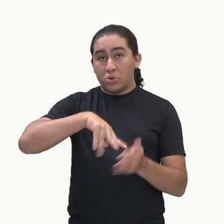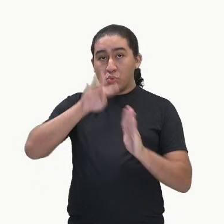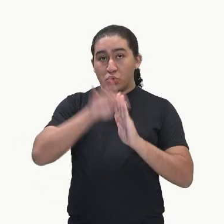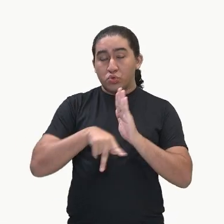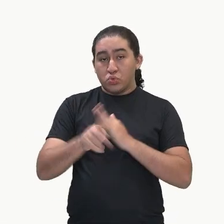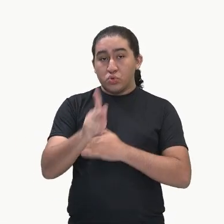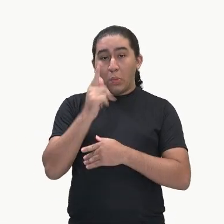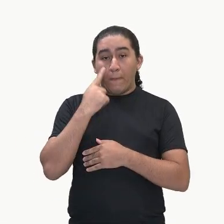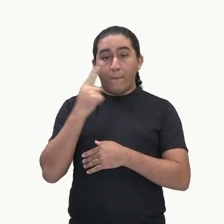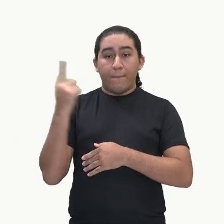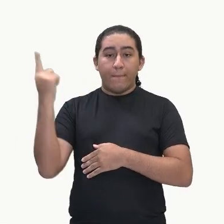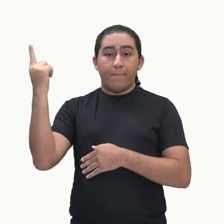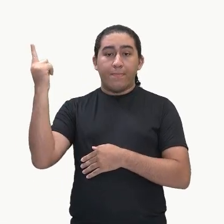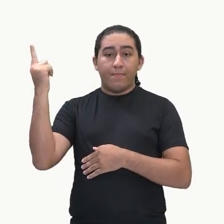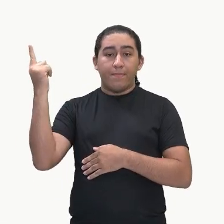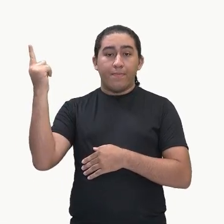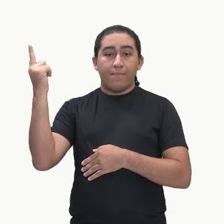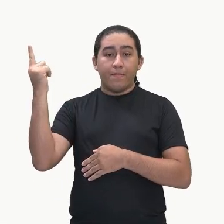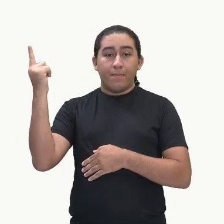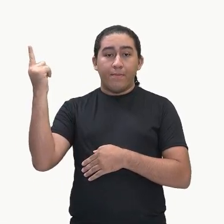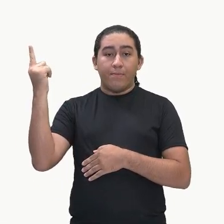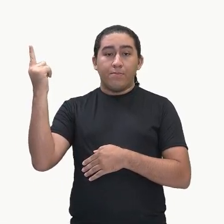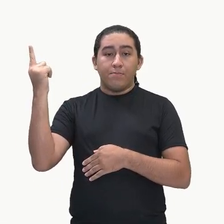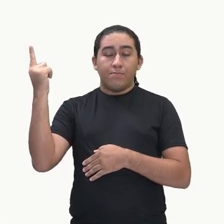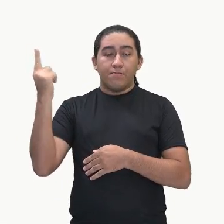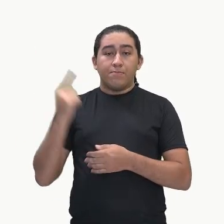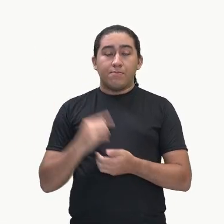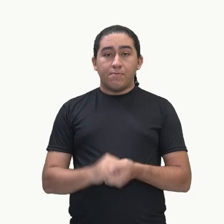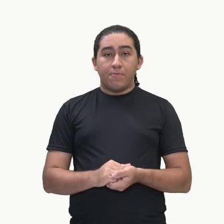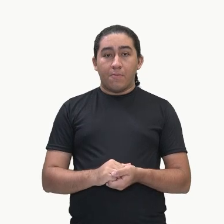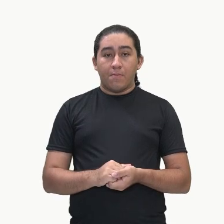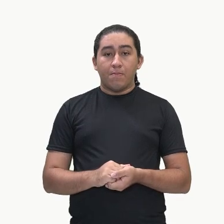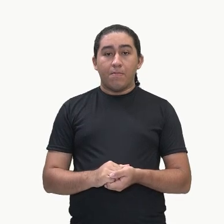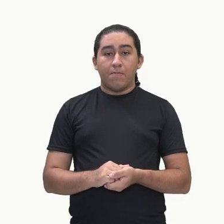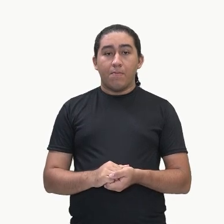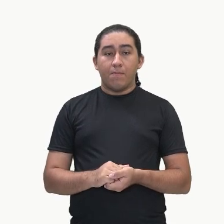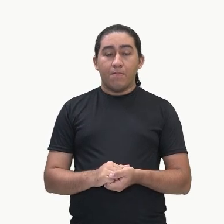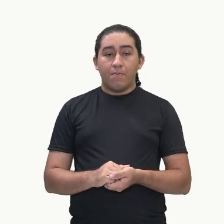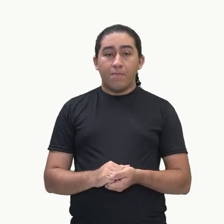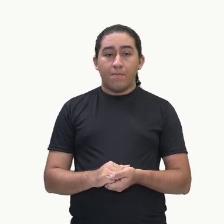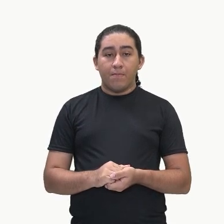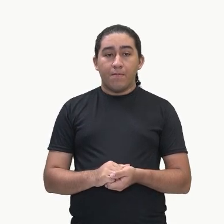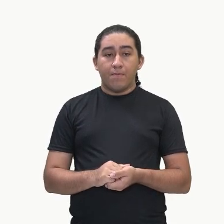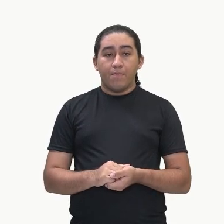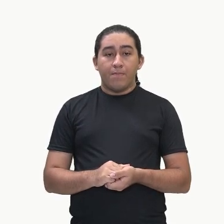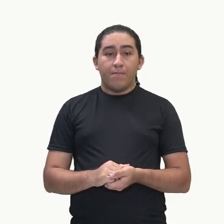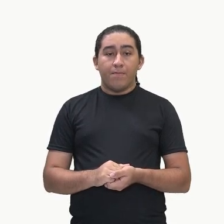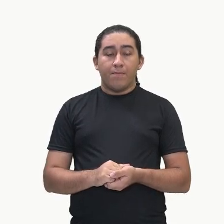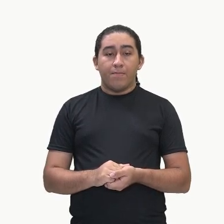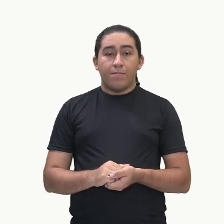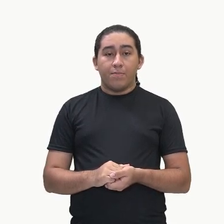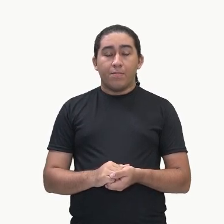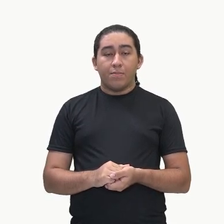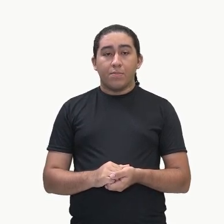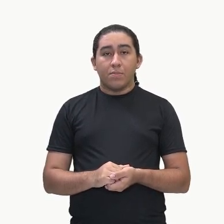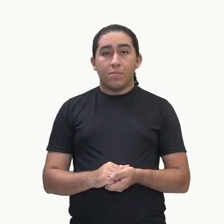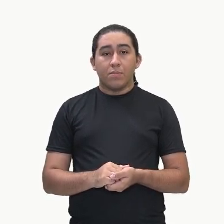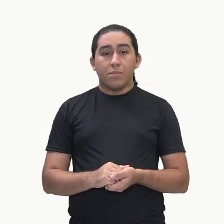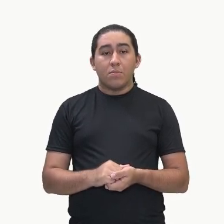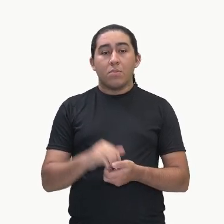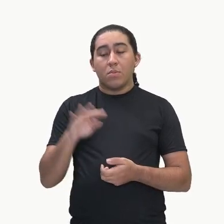feridas, pois tem a saúde que aprendeu com a vida. Teme aqui, né, do verbo temer.